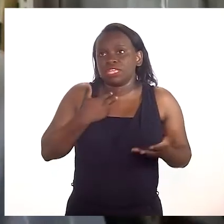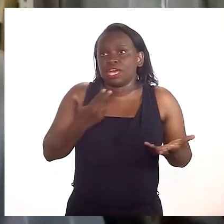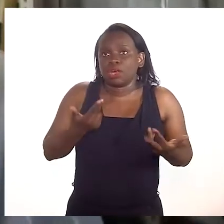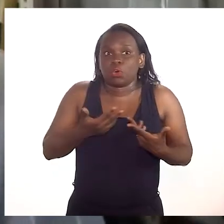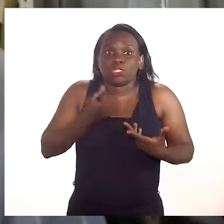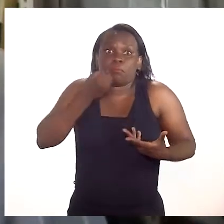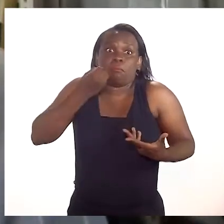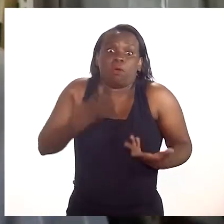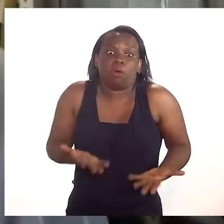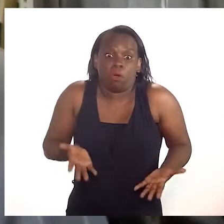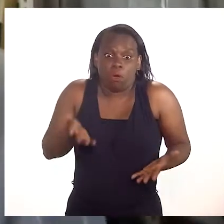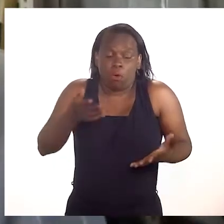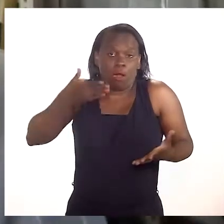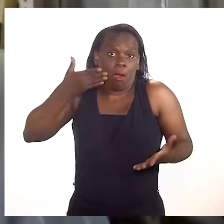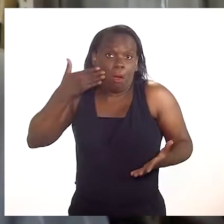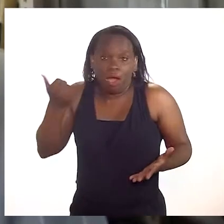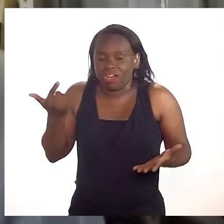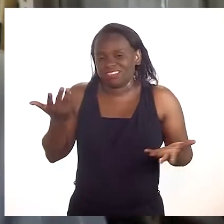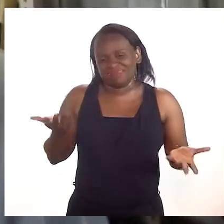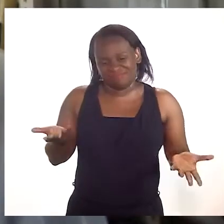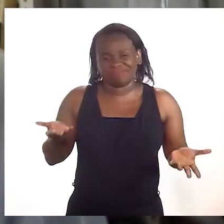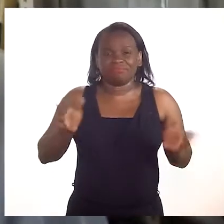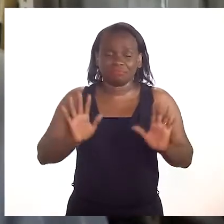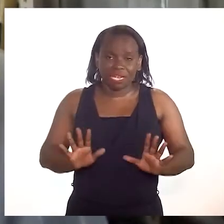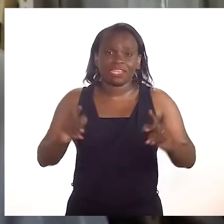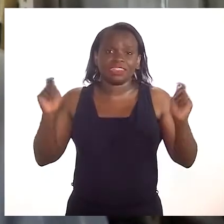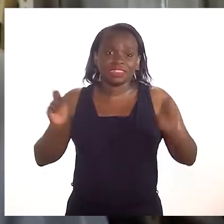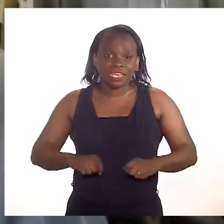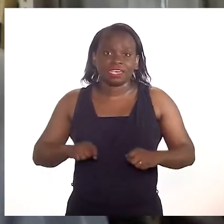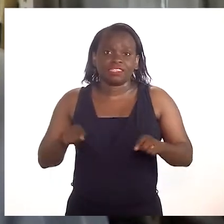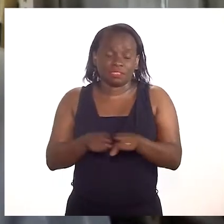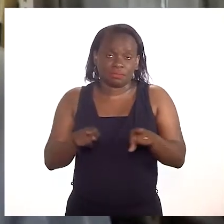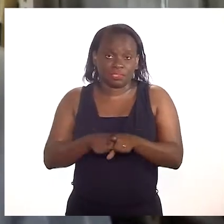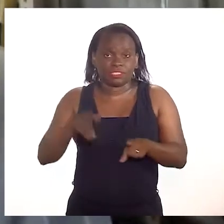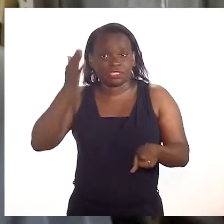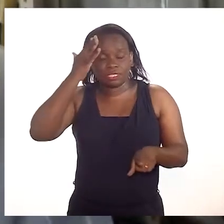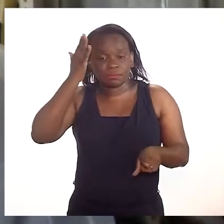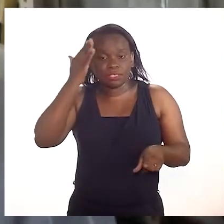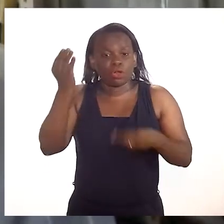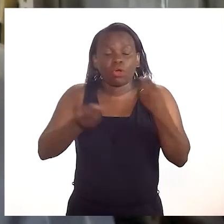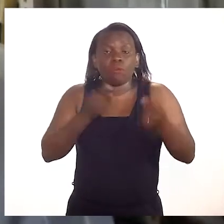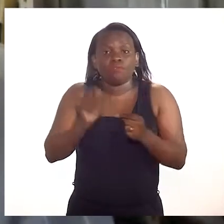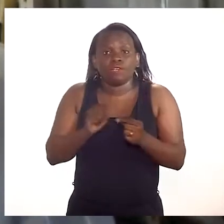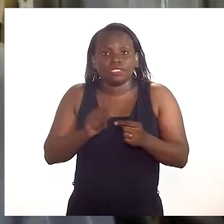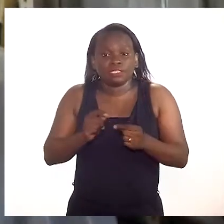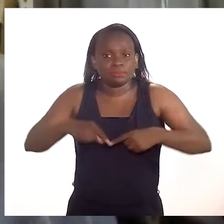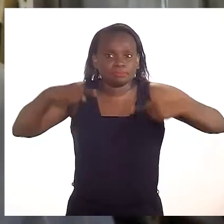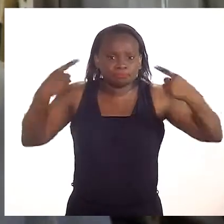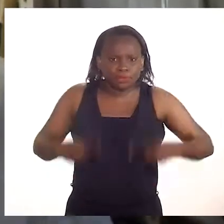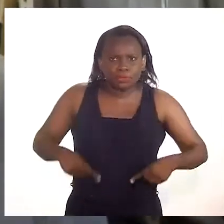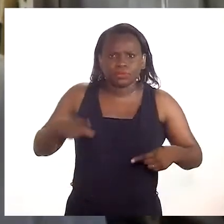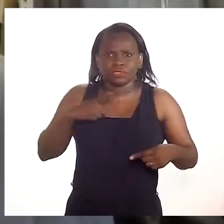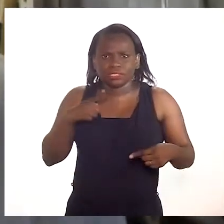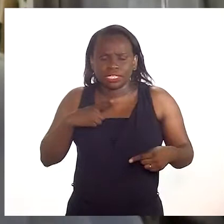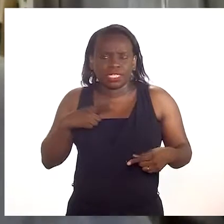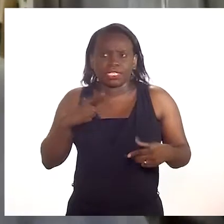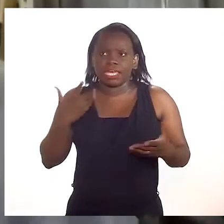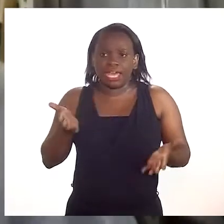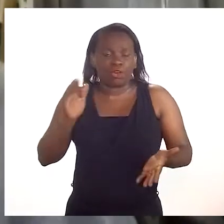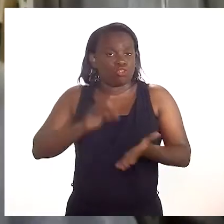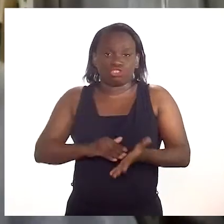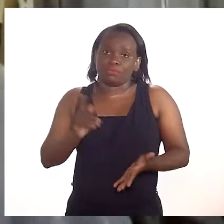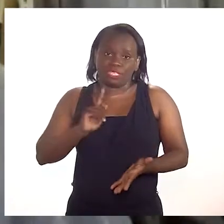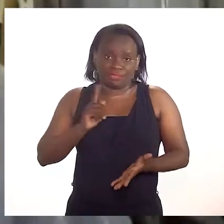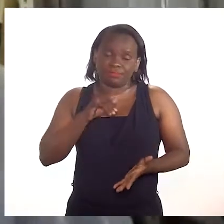tirar coisas boas da pandemia, mas a gente pode, sim, saber como é que a gente tem que fazer para enfrentar os desafios, porque ela não será a